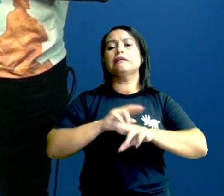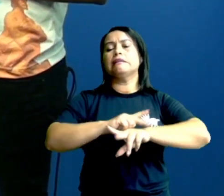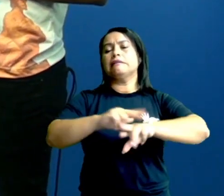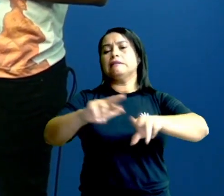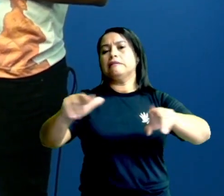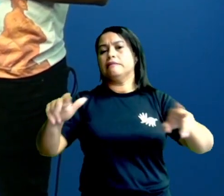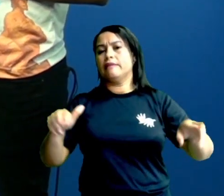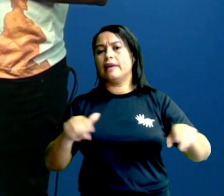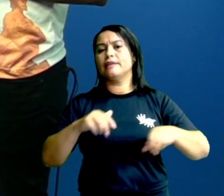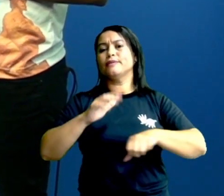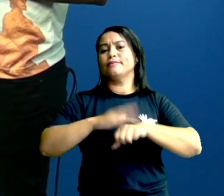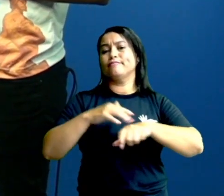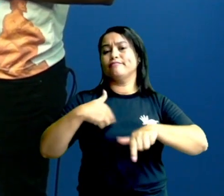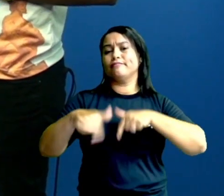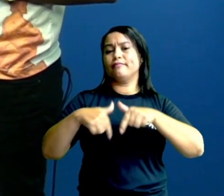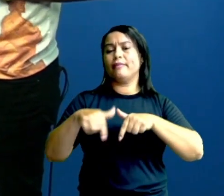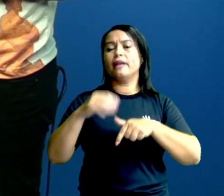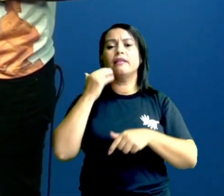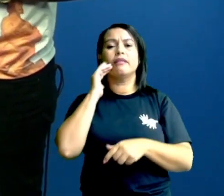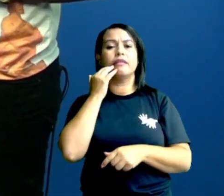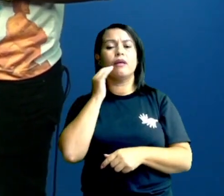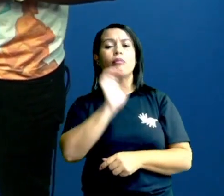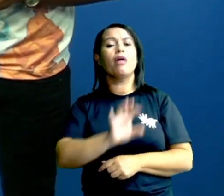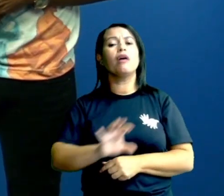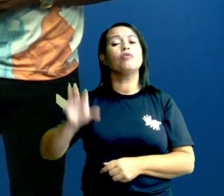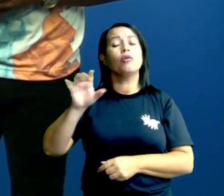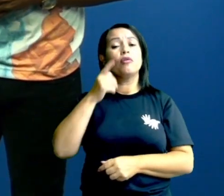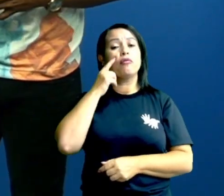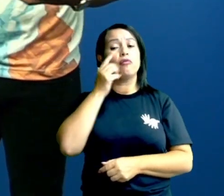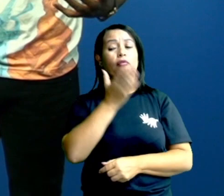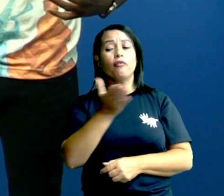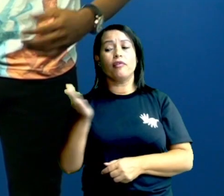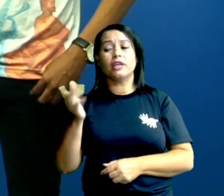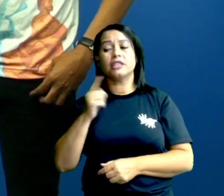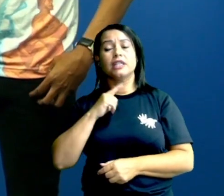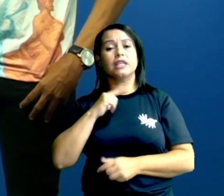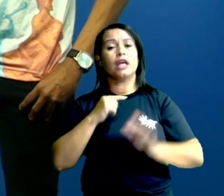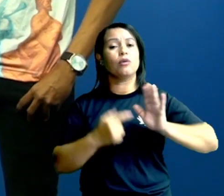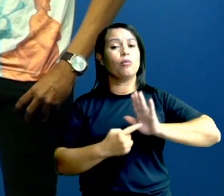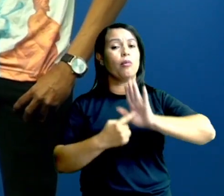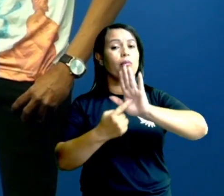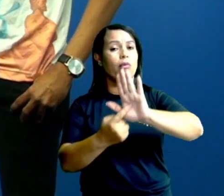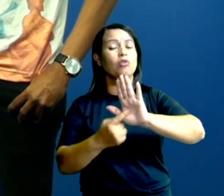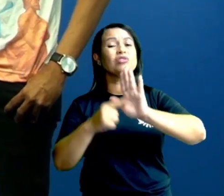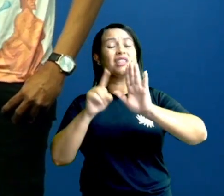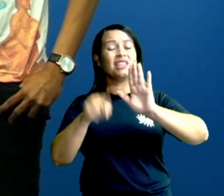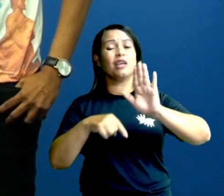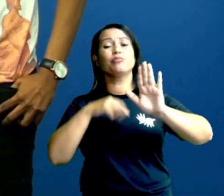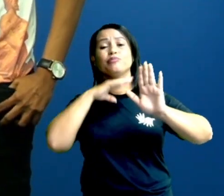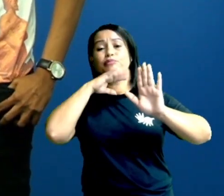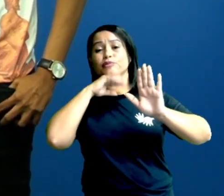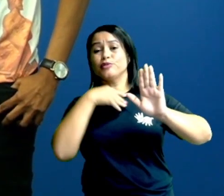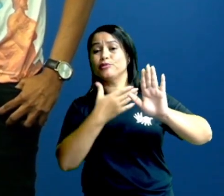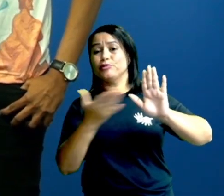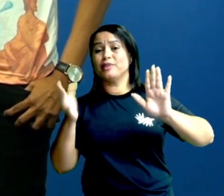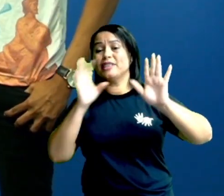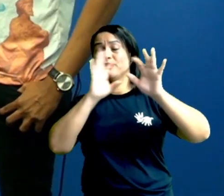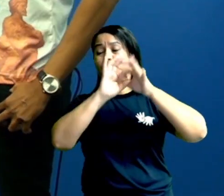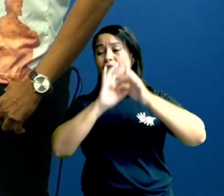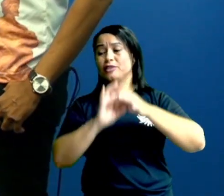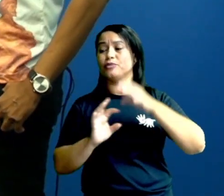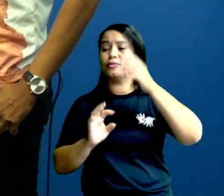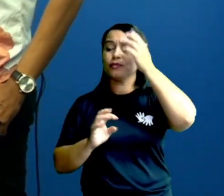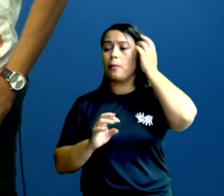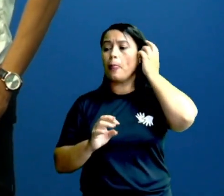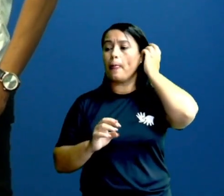entre outras aí na região Tá certo então vejam aí destaque E logicamente é um destaque negativo Nesse contexto